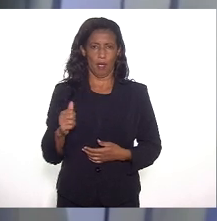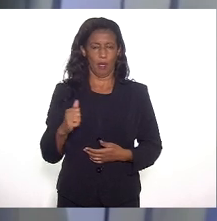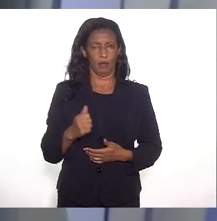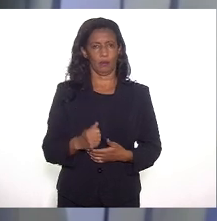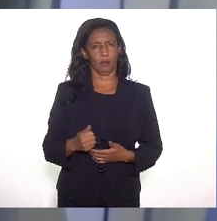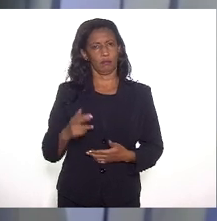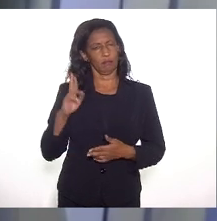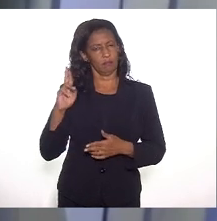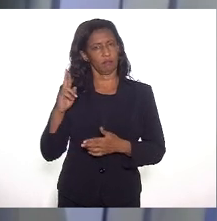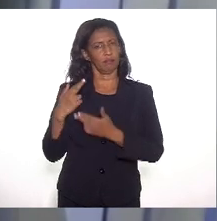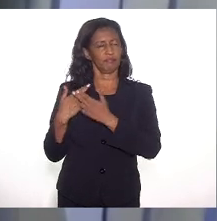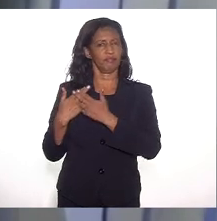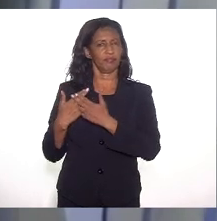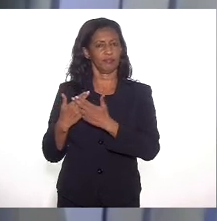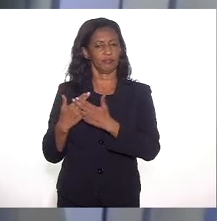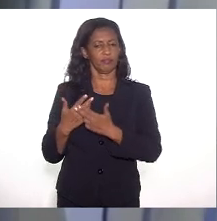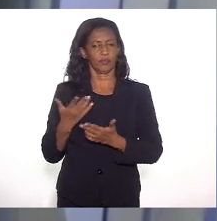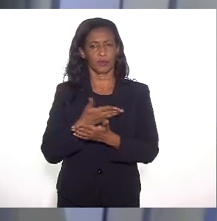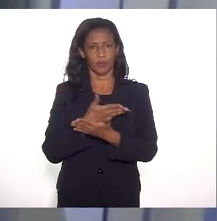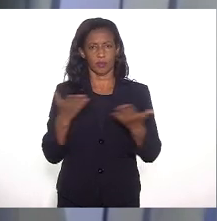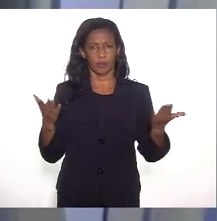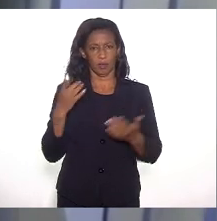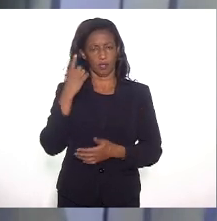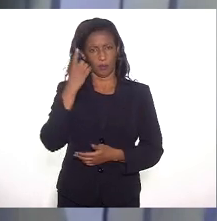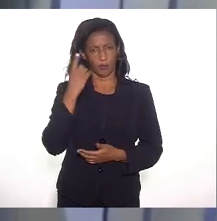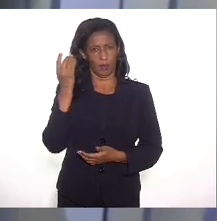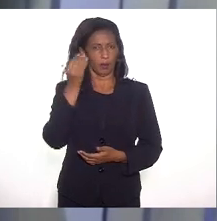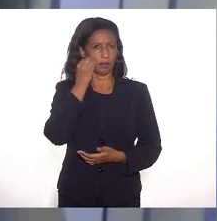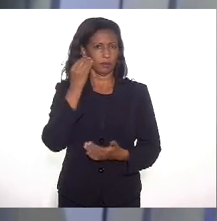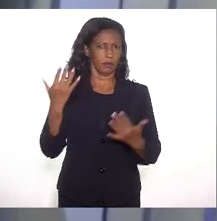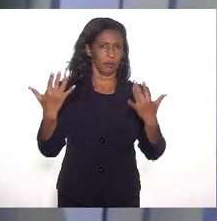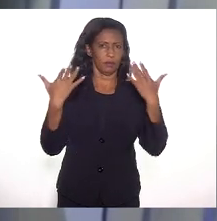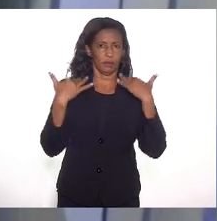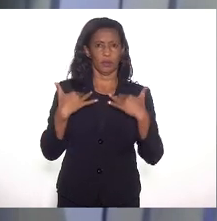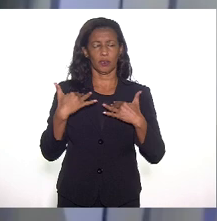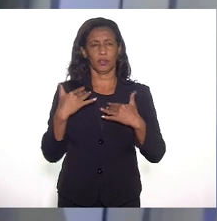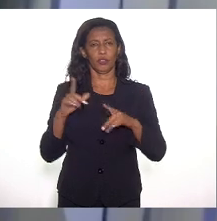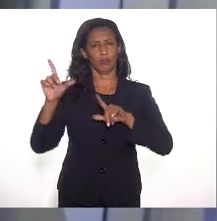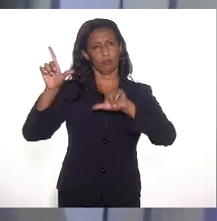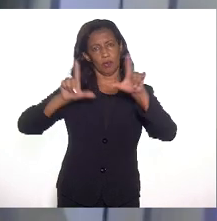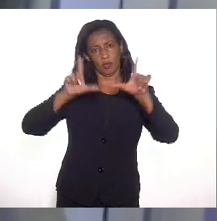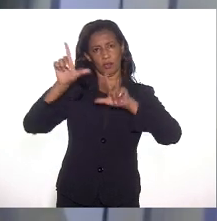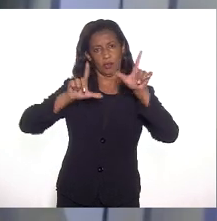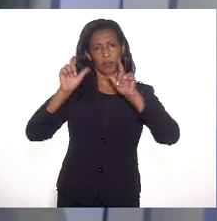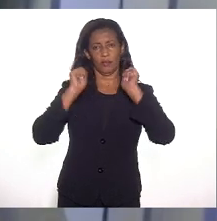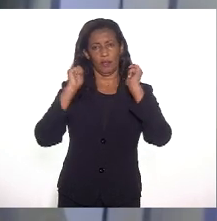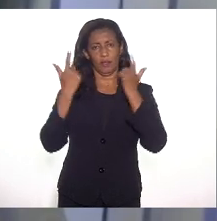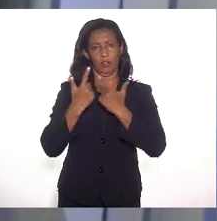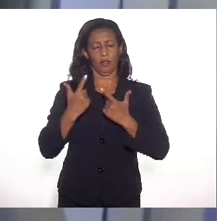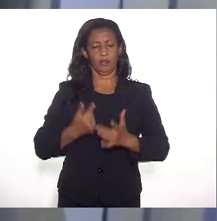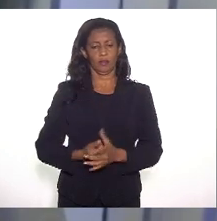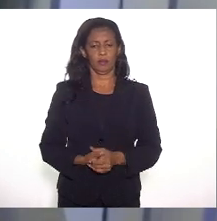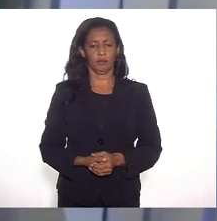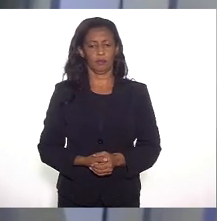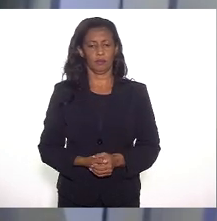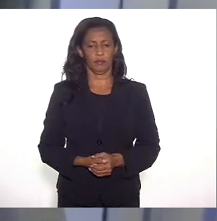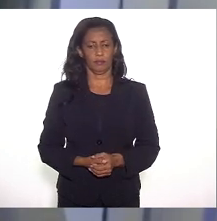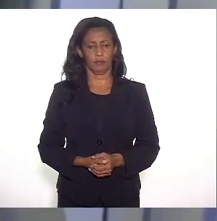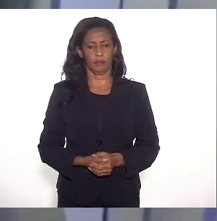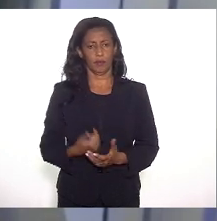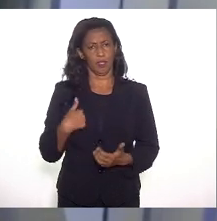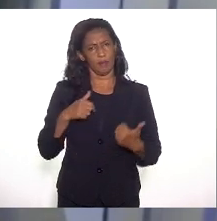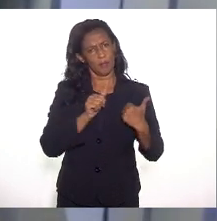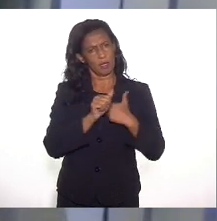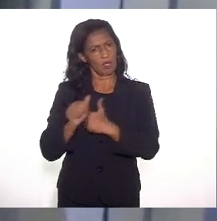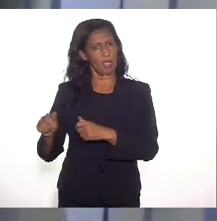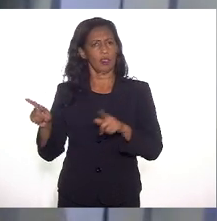final. Senhoras deputadas, senhores deputados, cidadãs e cidadãos que nos assistem pela TV Alerj e nos seguem pelas